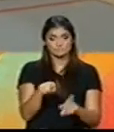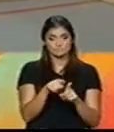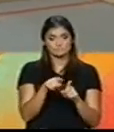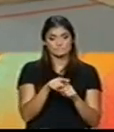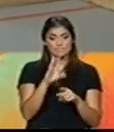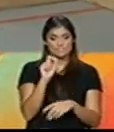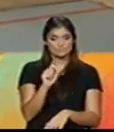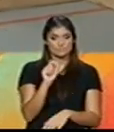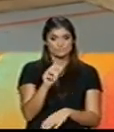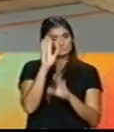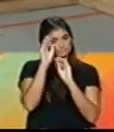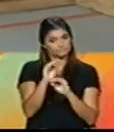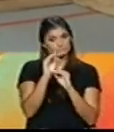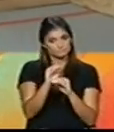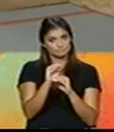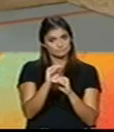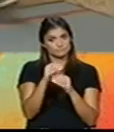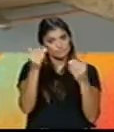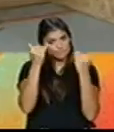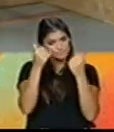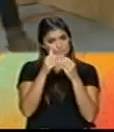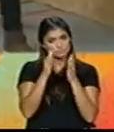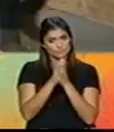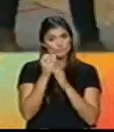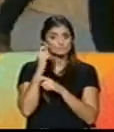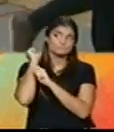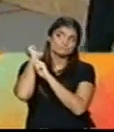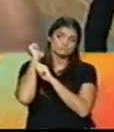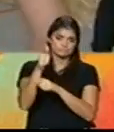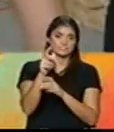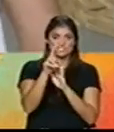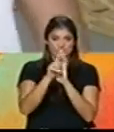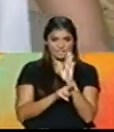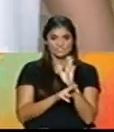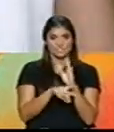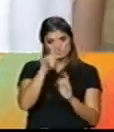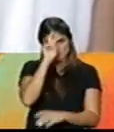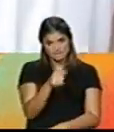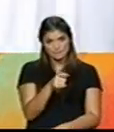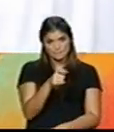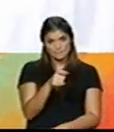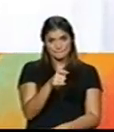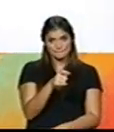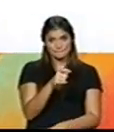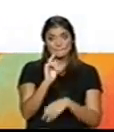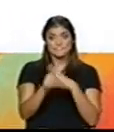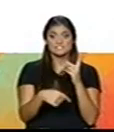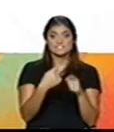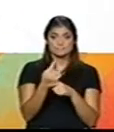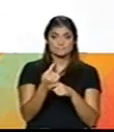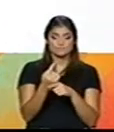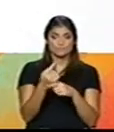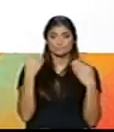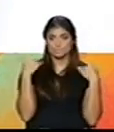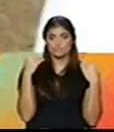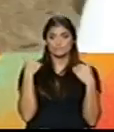10 minutos, em que transmitimos toda a informação sobre como lançar o machado e as regras a respeitar. E para além disso temos sempre um treinador